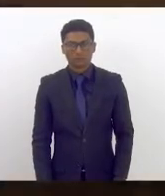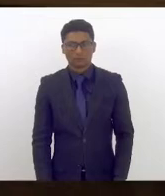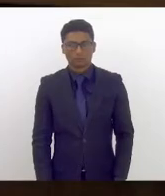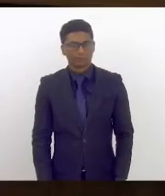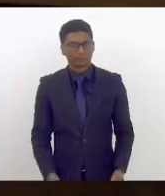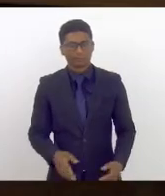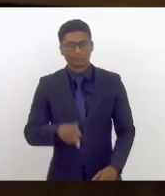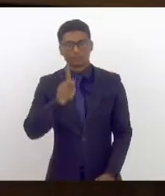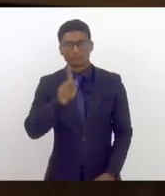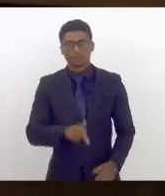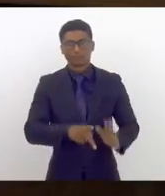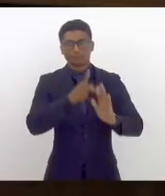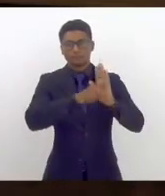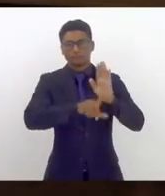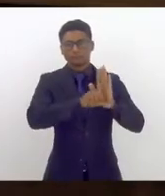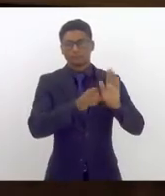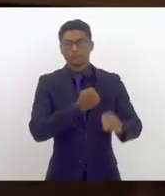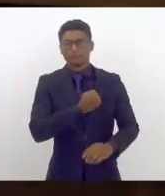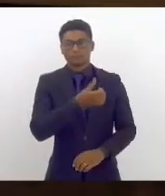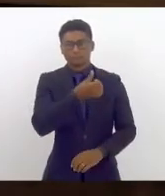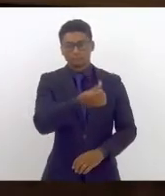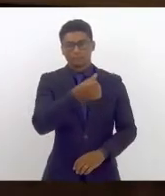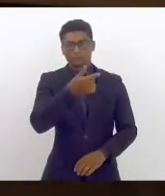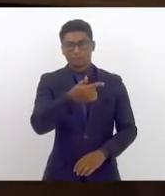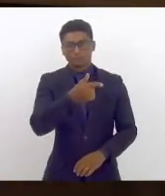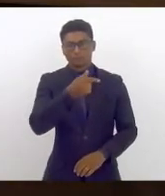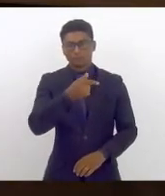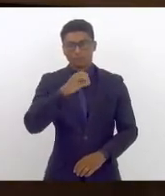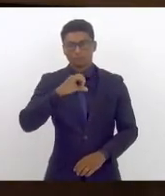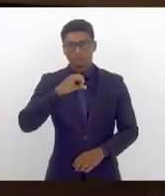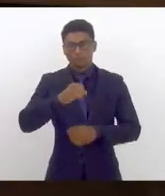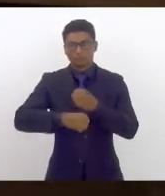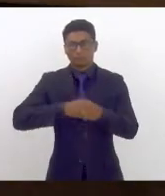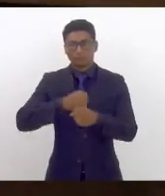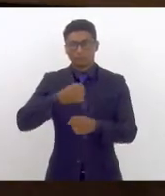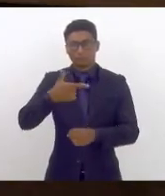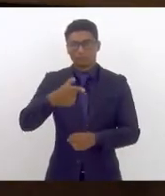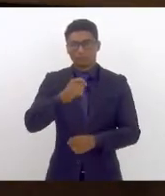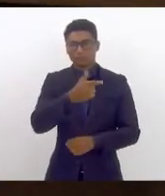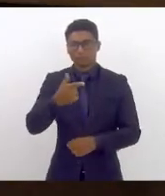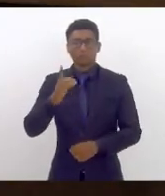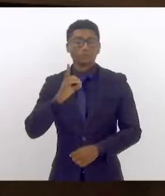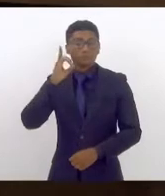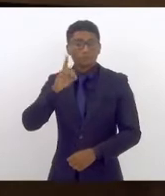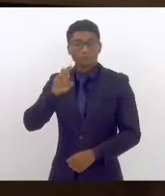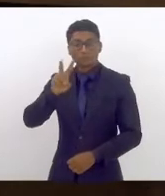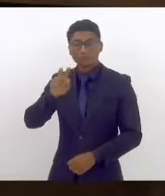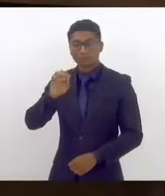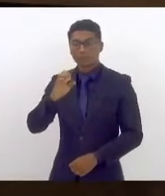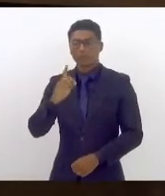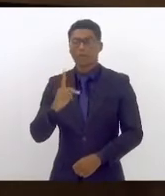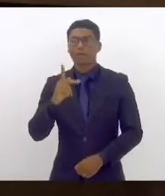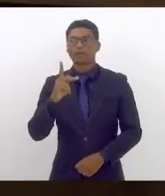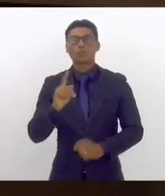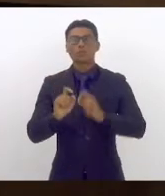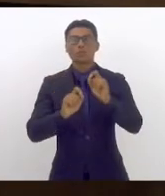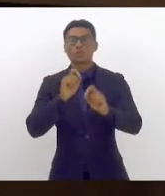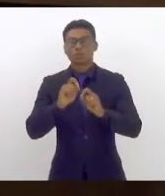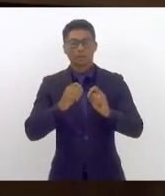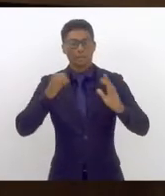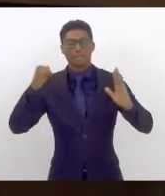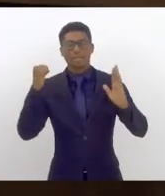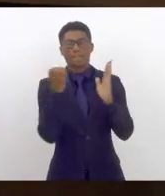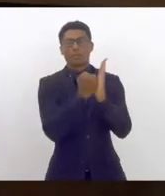seu presente o projeto de lei número 6279 de 22 de altura deputada Valdete Carneiro que determina o tombamento como